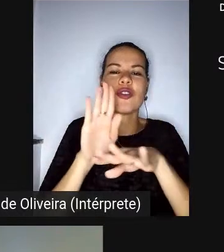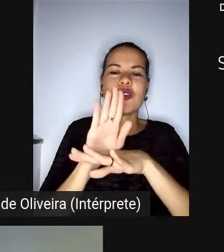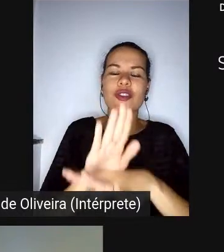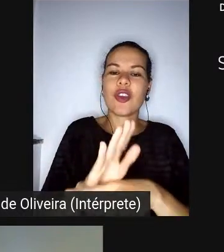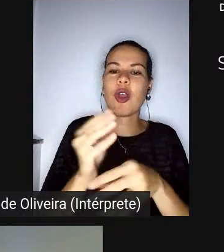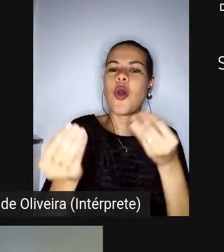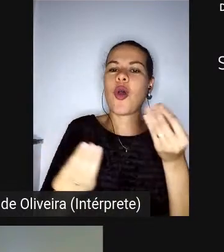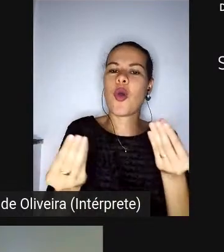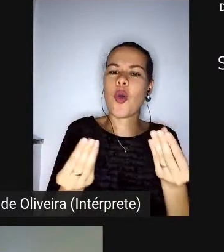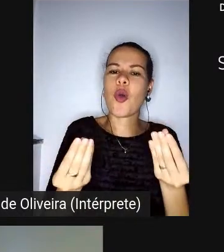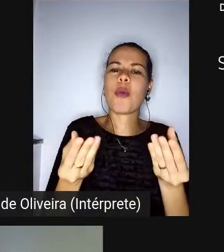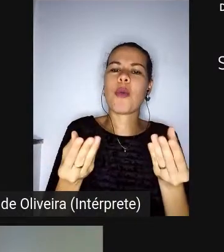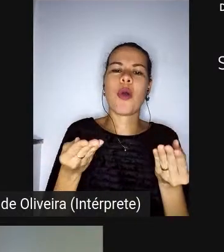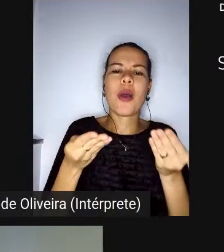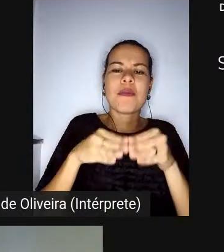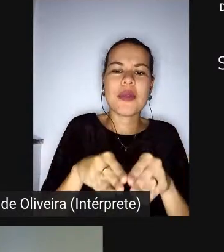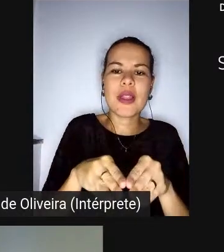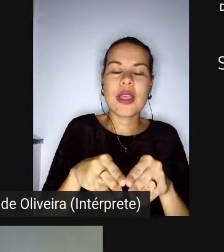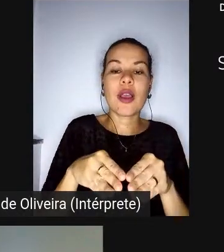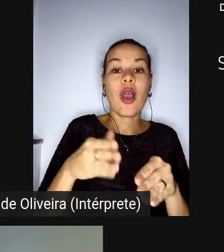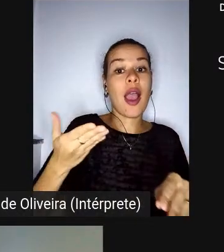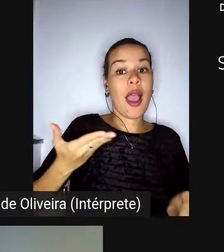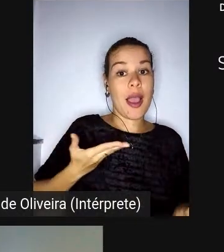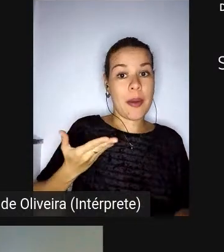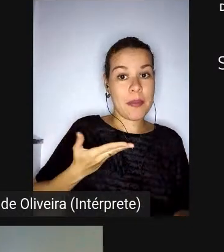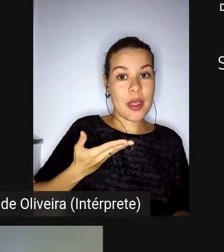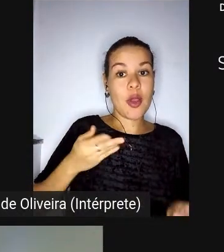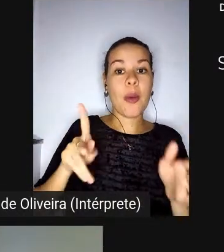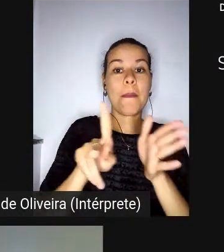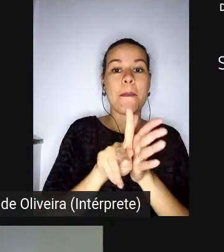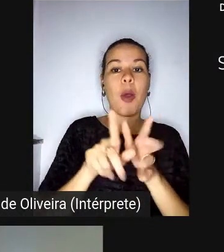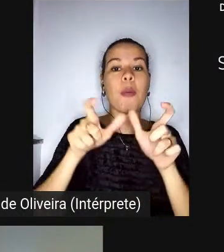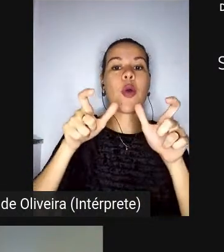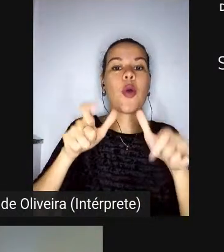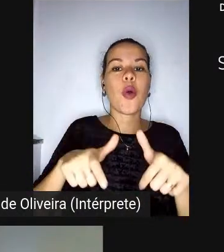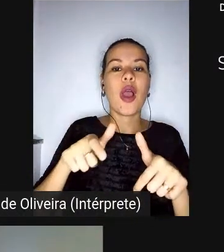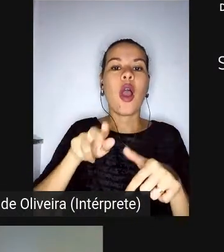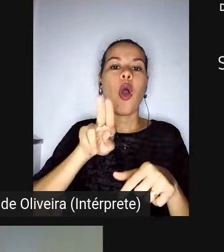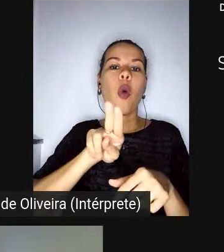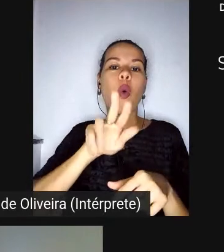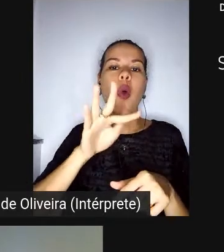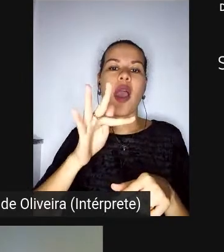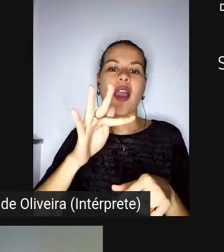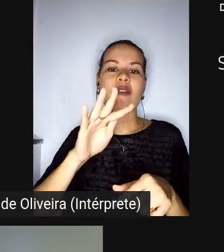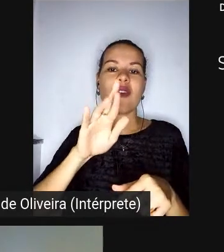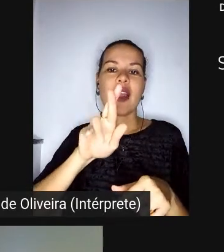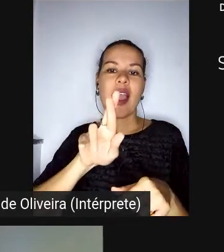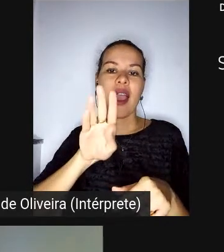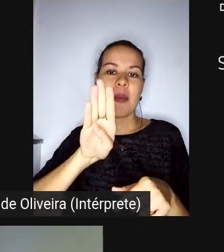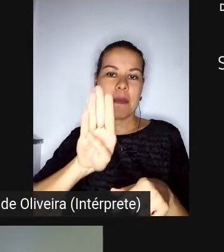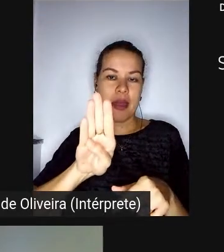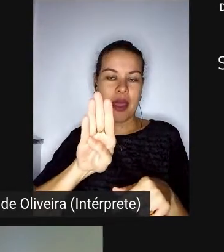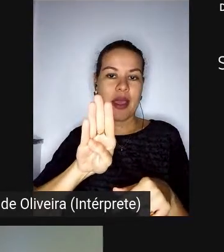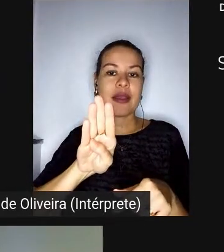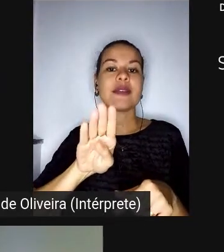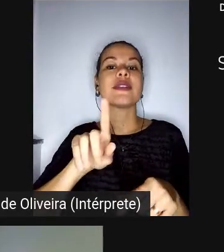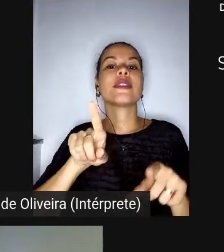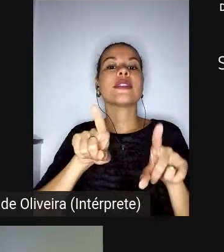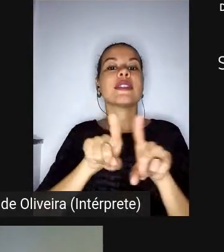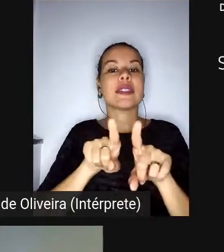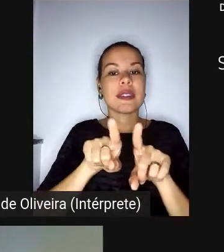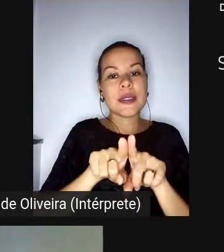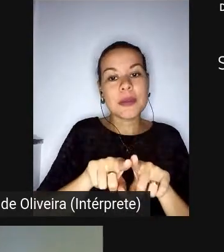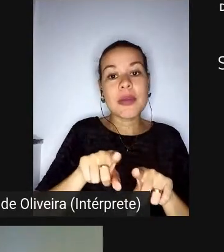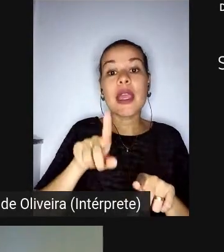o nosso colega aí da ufrb Professor João Soares de Oliveira Neto gostaria também de